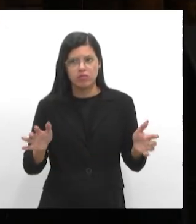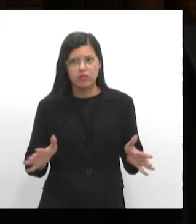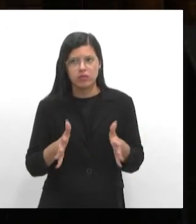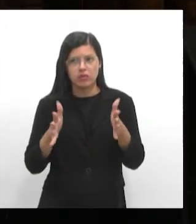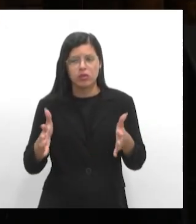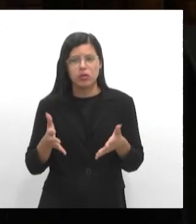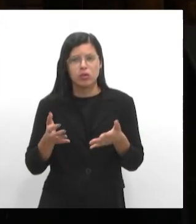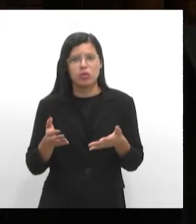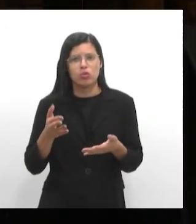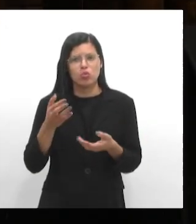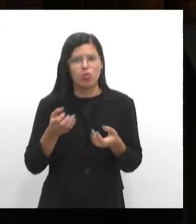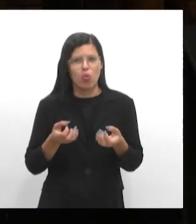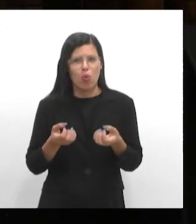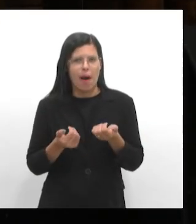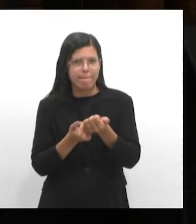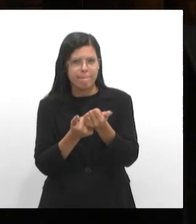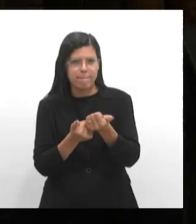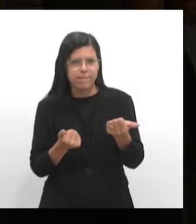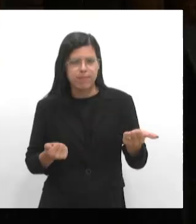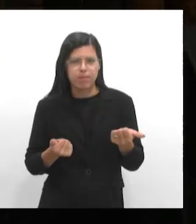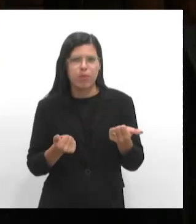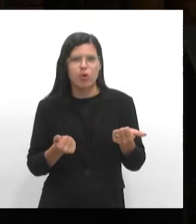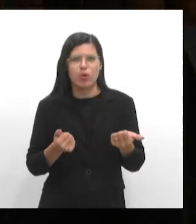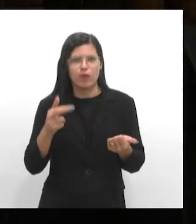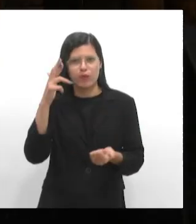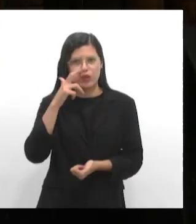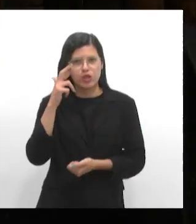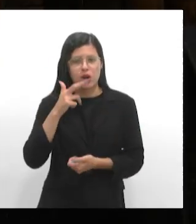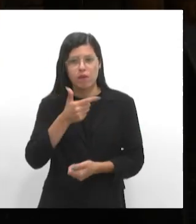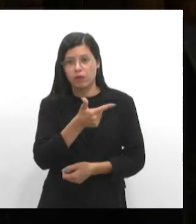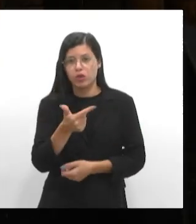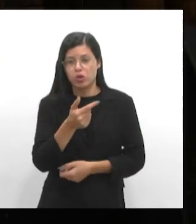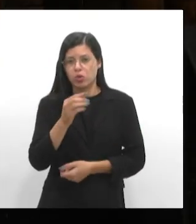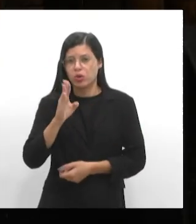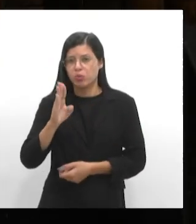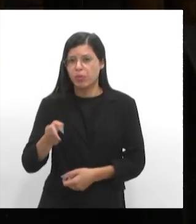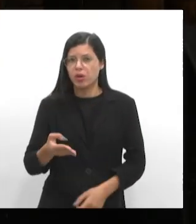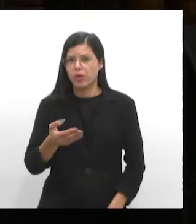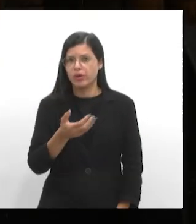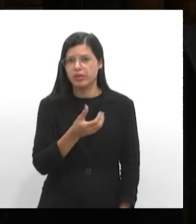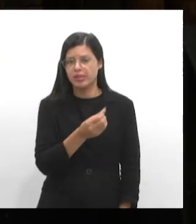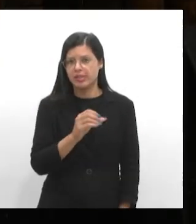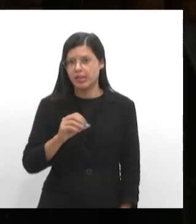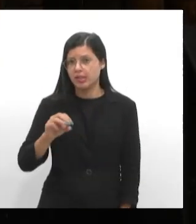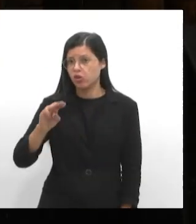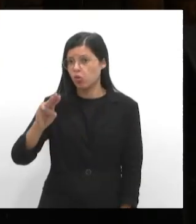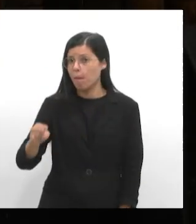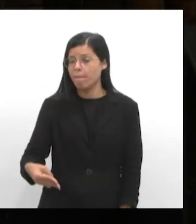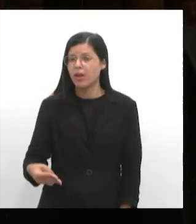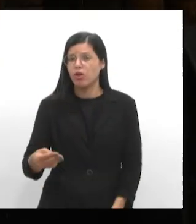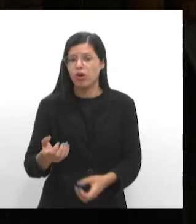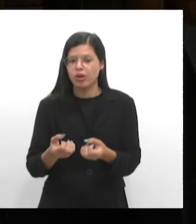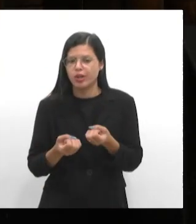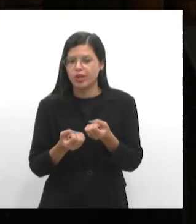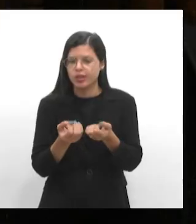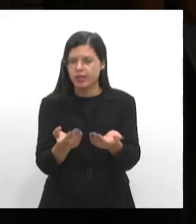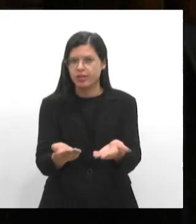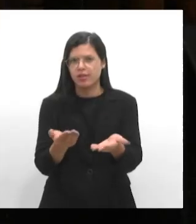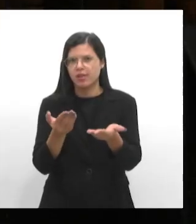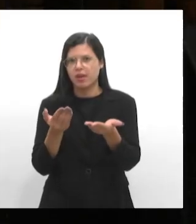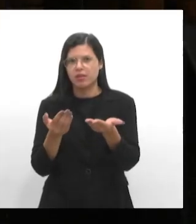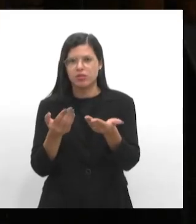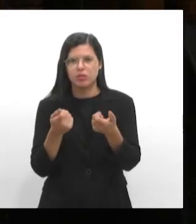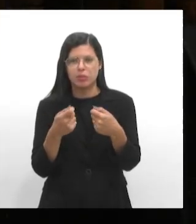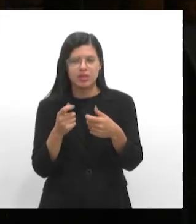já concedidos. 22 bilhões e 600 milhões de incentivos fiscais.